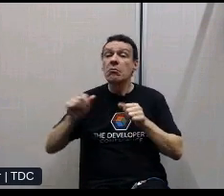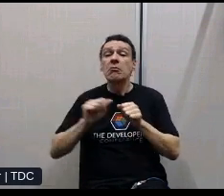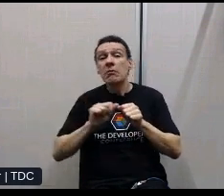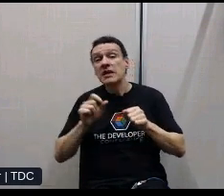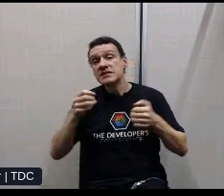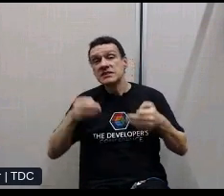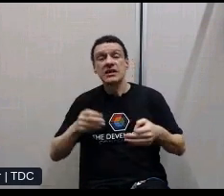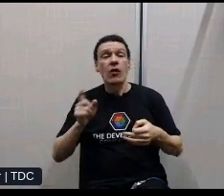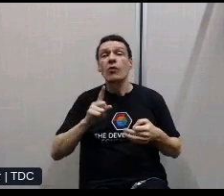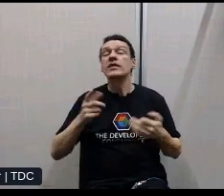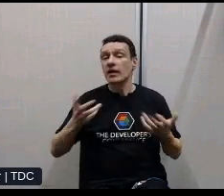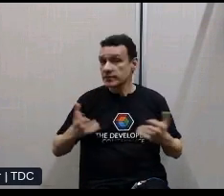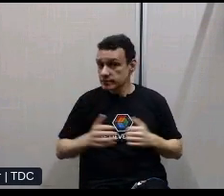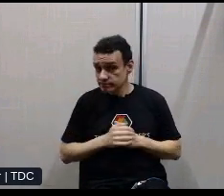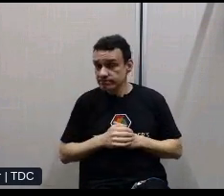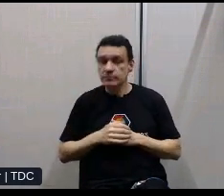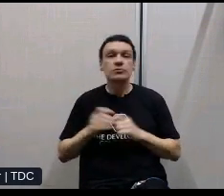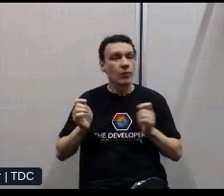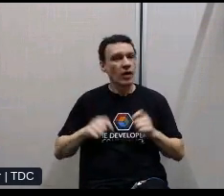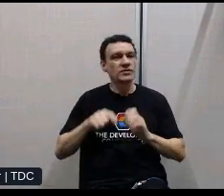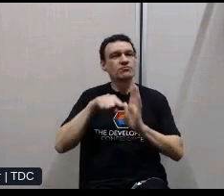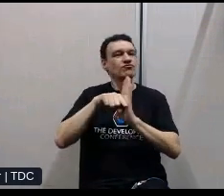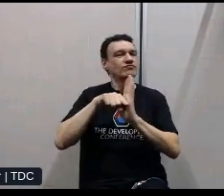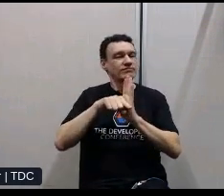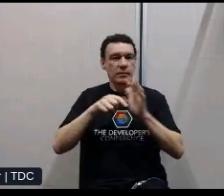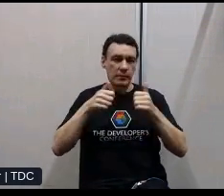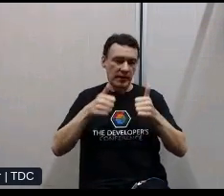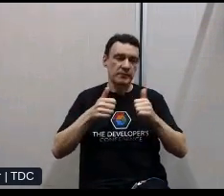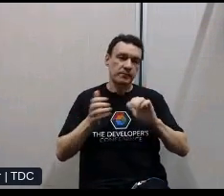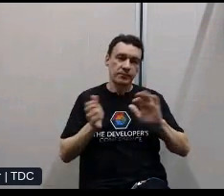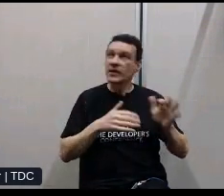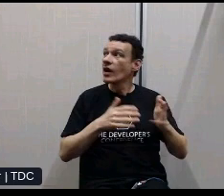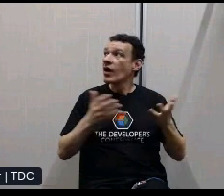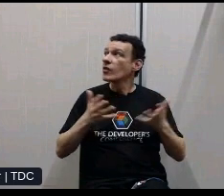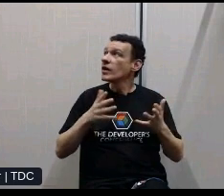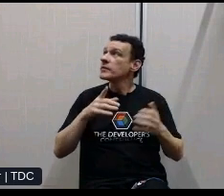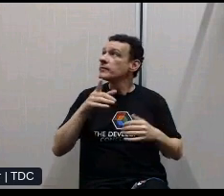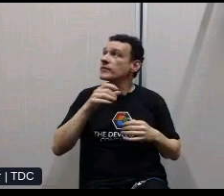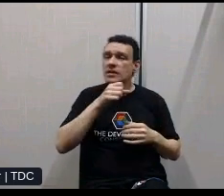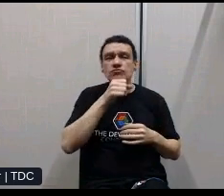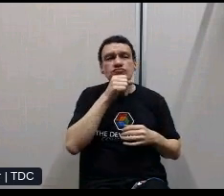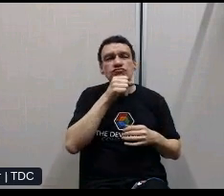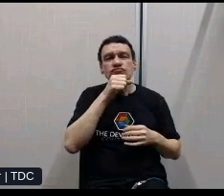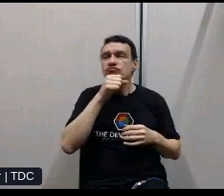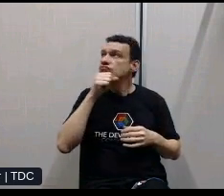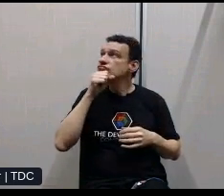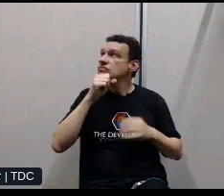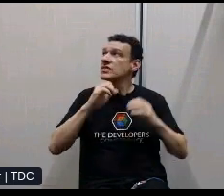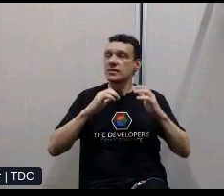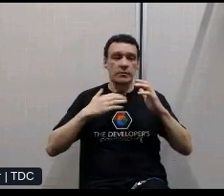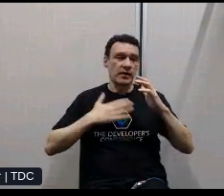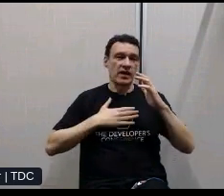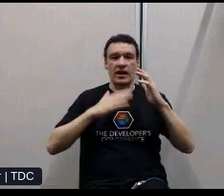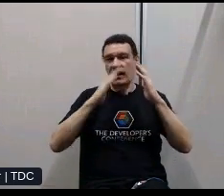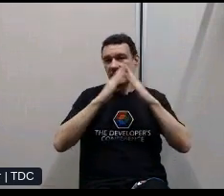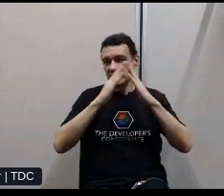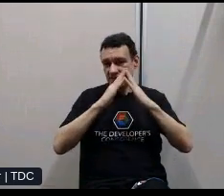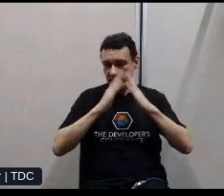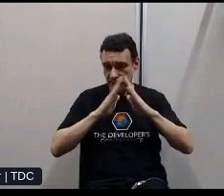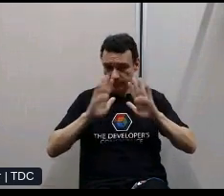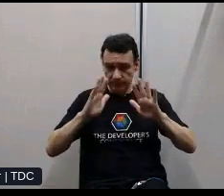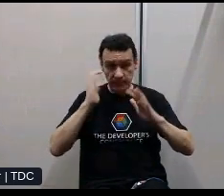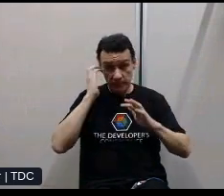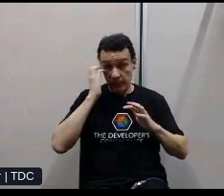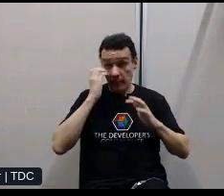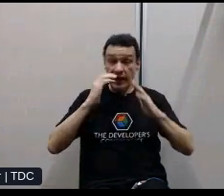para vocês verem depois, tem aqui um idoso e na sua casa inteligente. Eu vou deixar para o final, se a gente